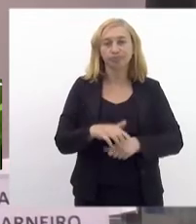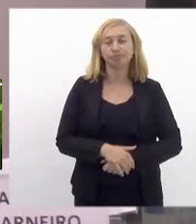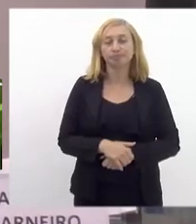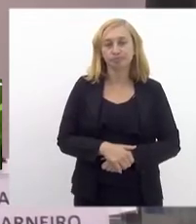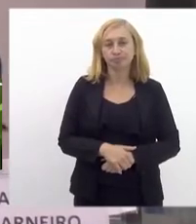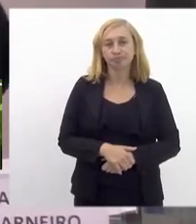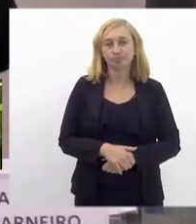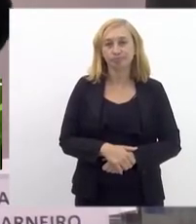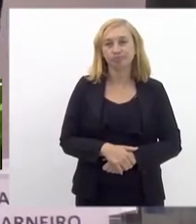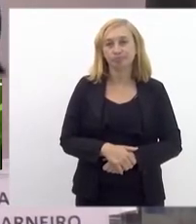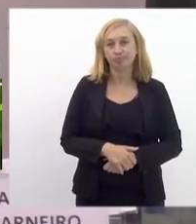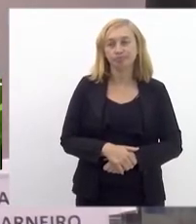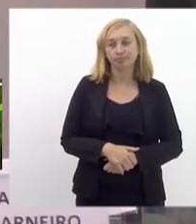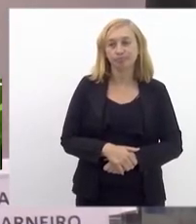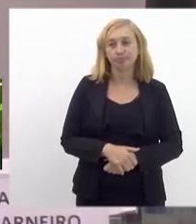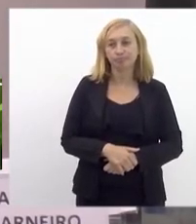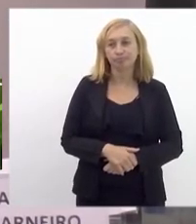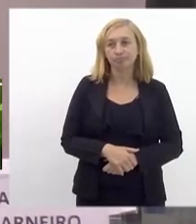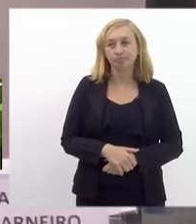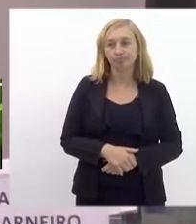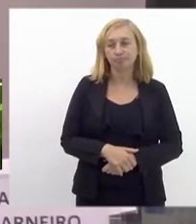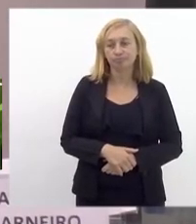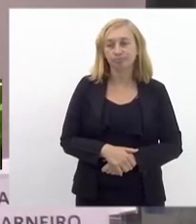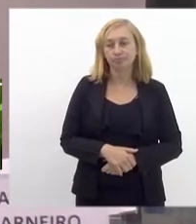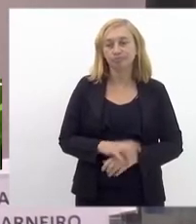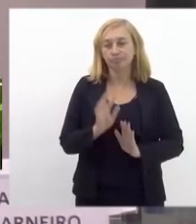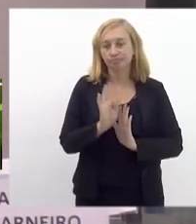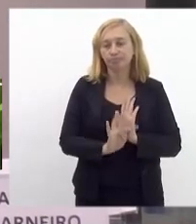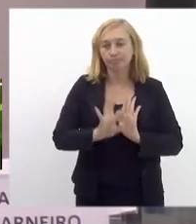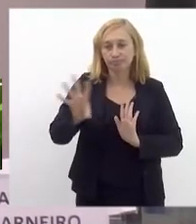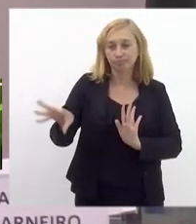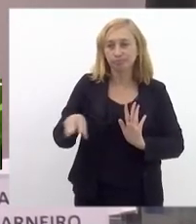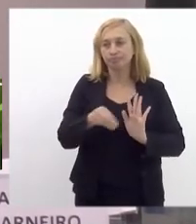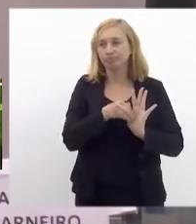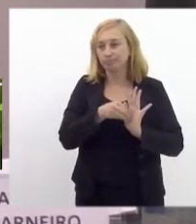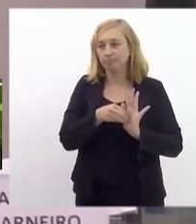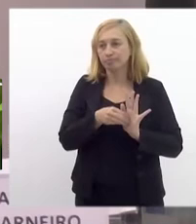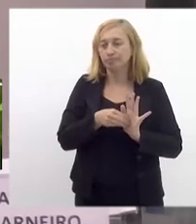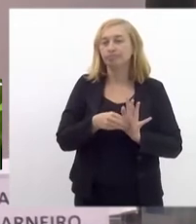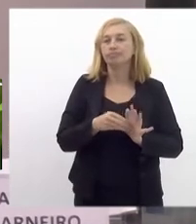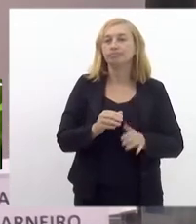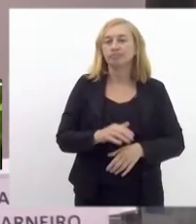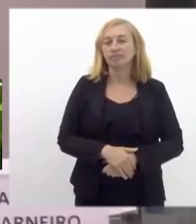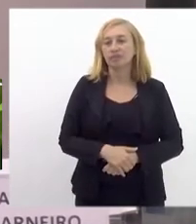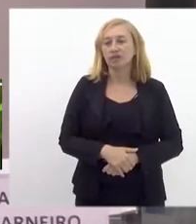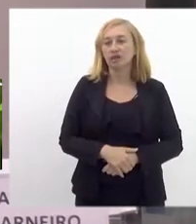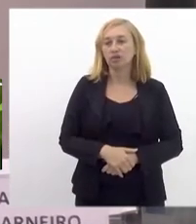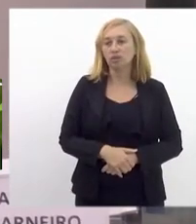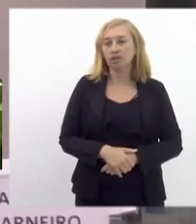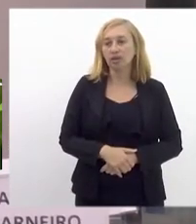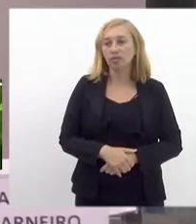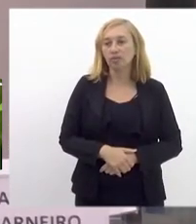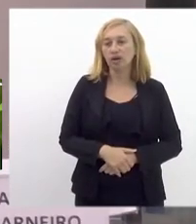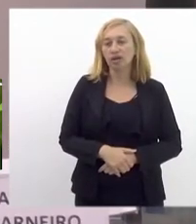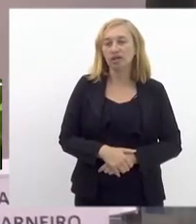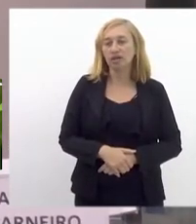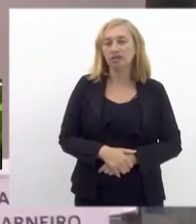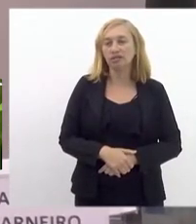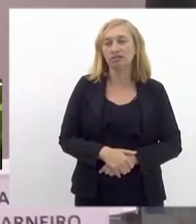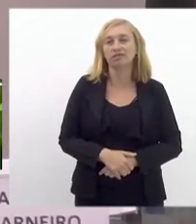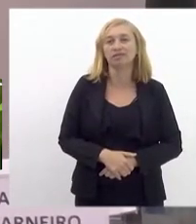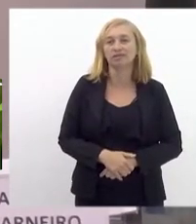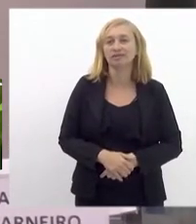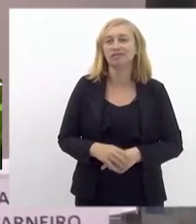digamos, ressistematização do texto, buscando incorporar o máximo possível as sugestões e observações que vêm sendo feitas